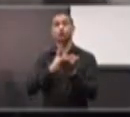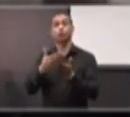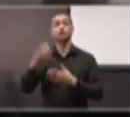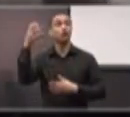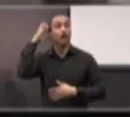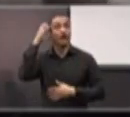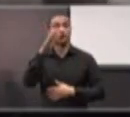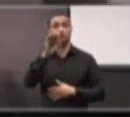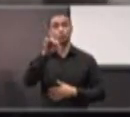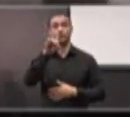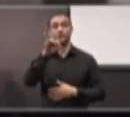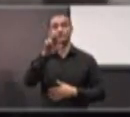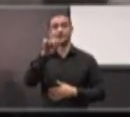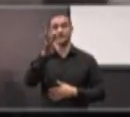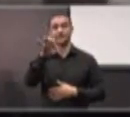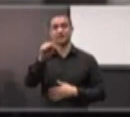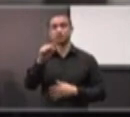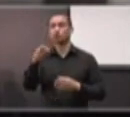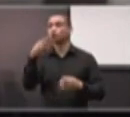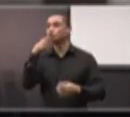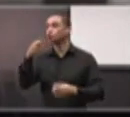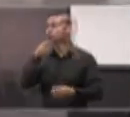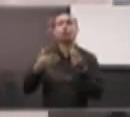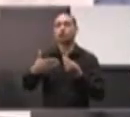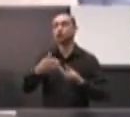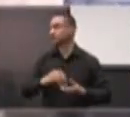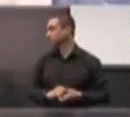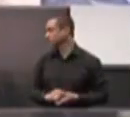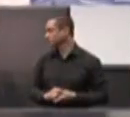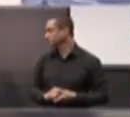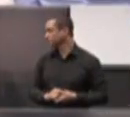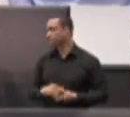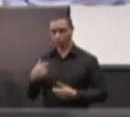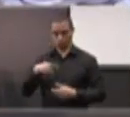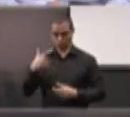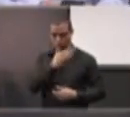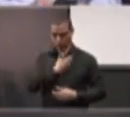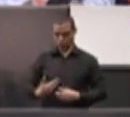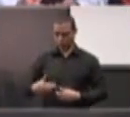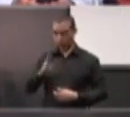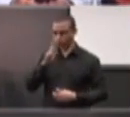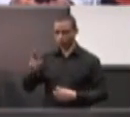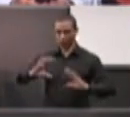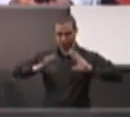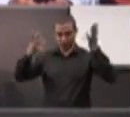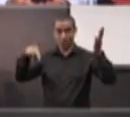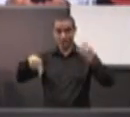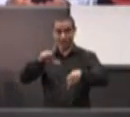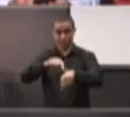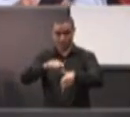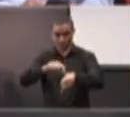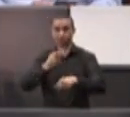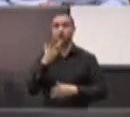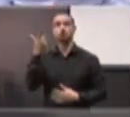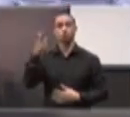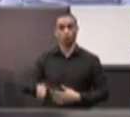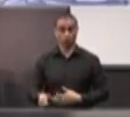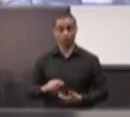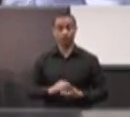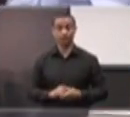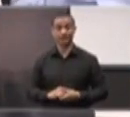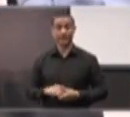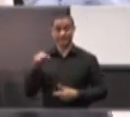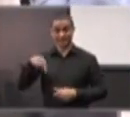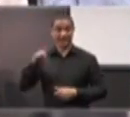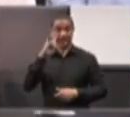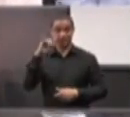de UTI e 101 hospitais estaduais. Nenhum evento vai ser cancelado e as aulas nas escolas estaduais